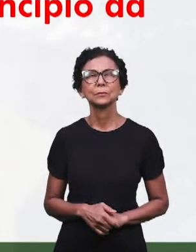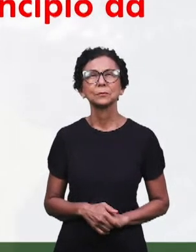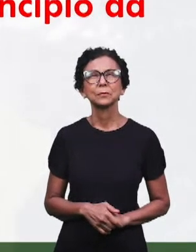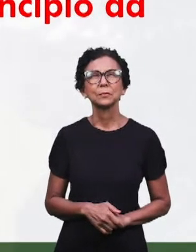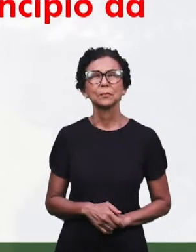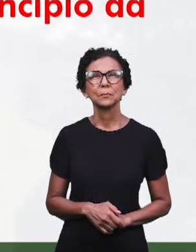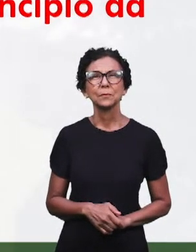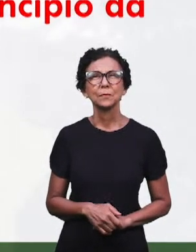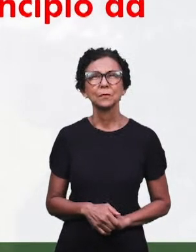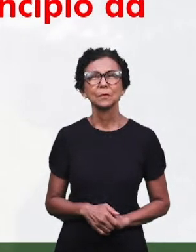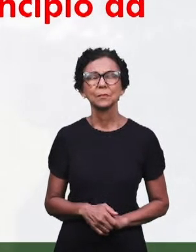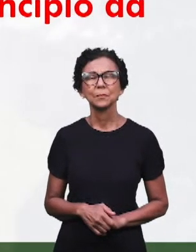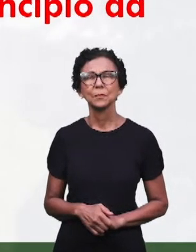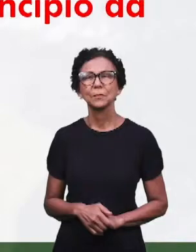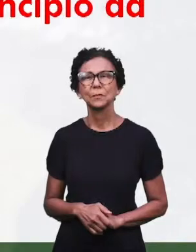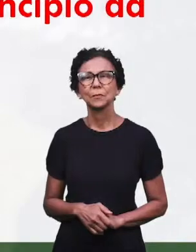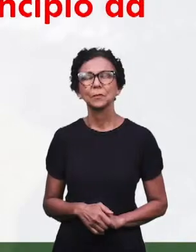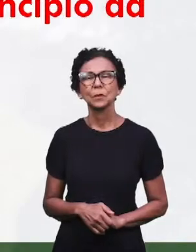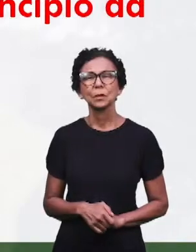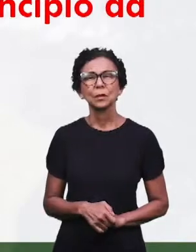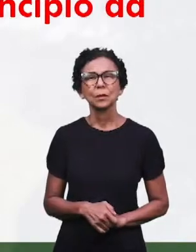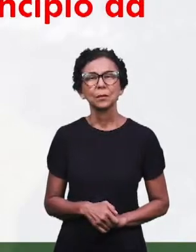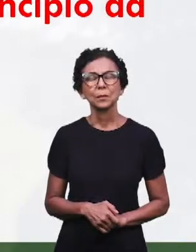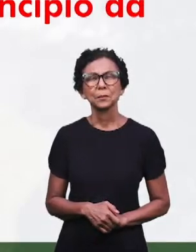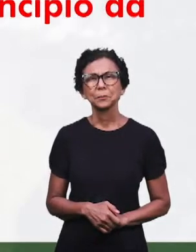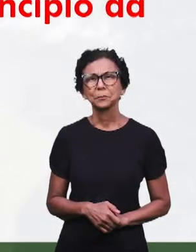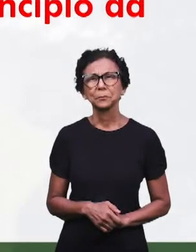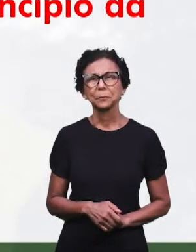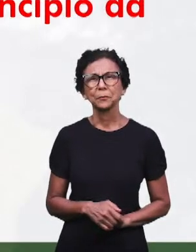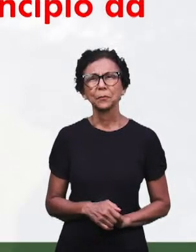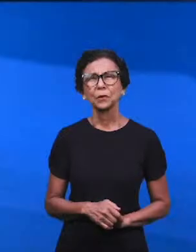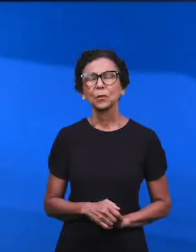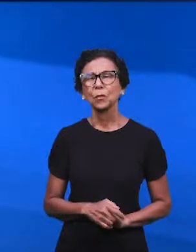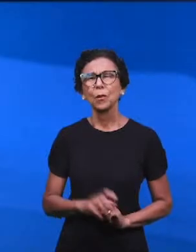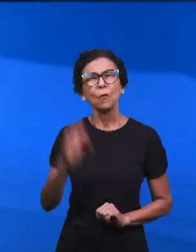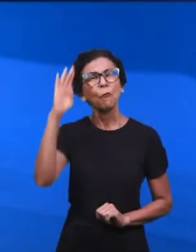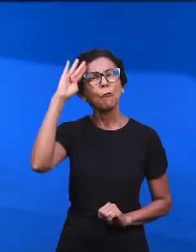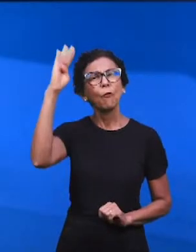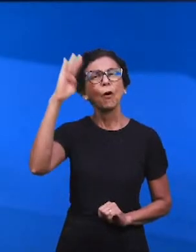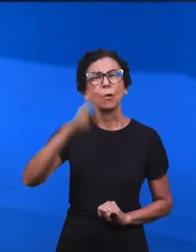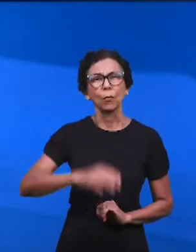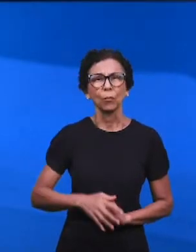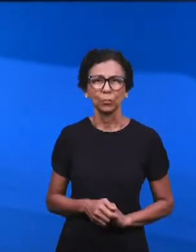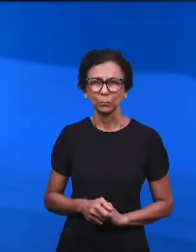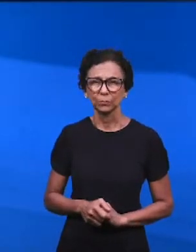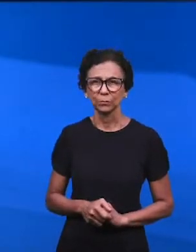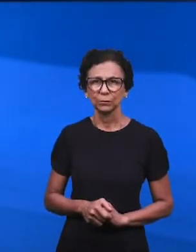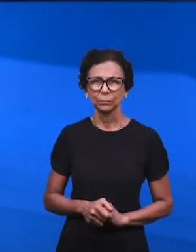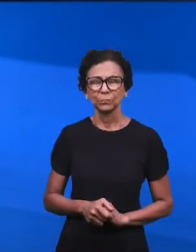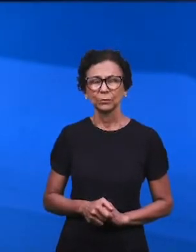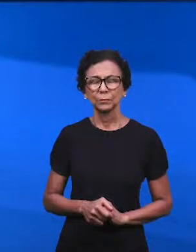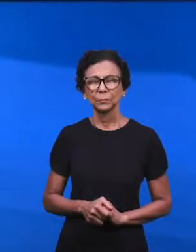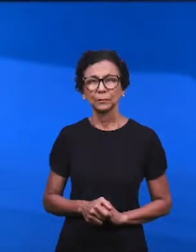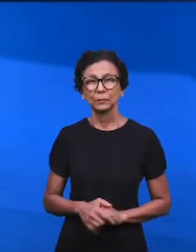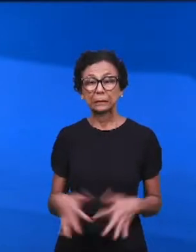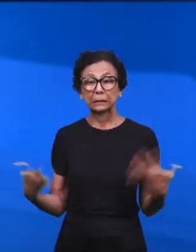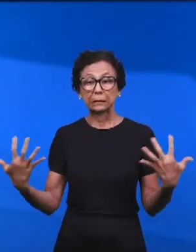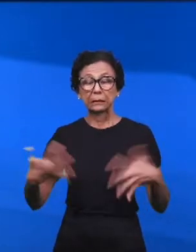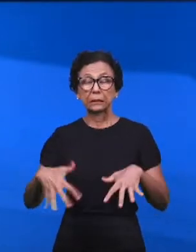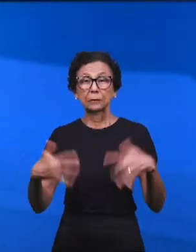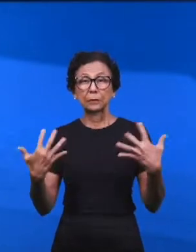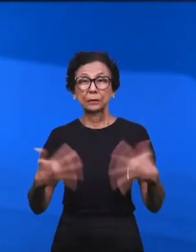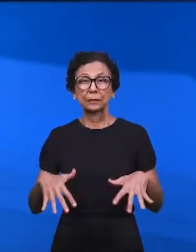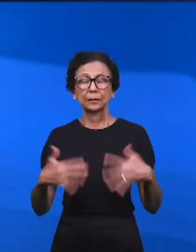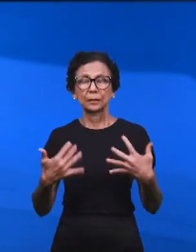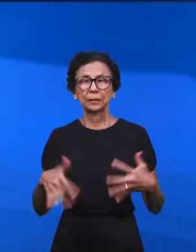momento de grande tribulação? Então vamos ver essa resposta. Número 3, nós vamos receber do estado da